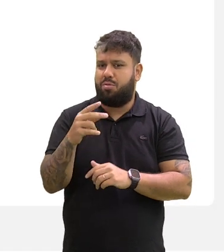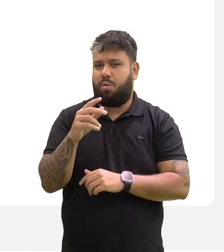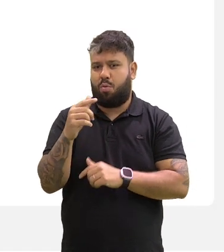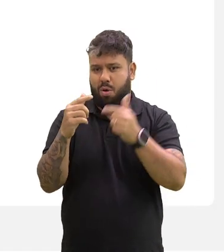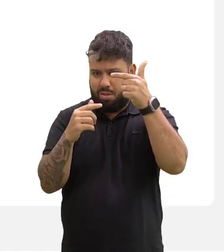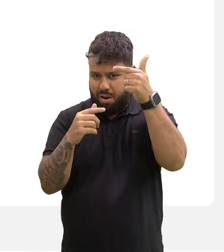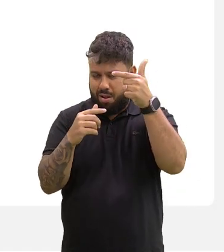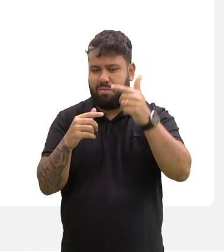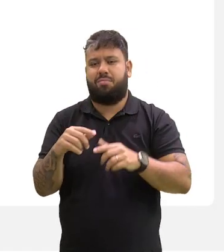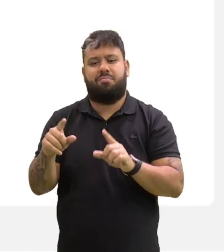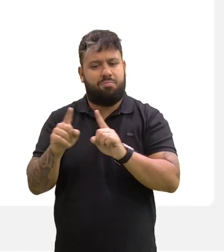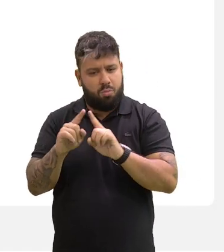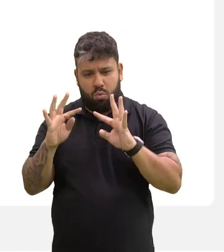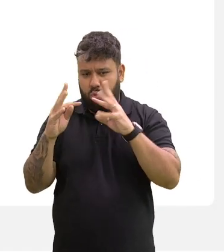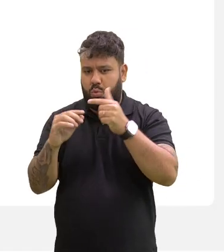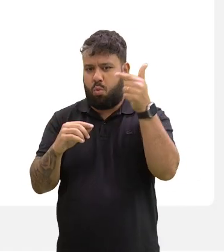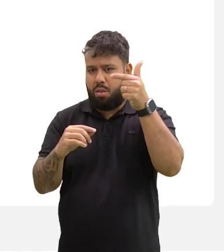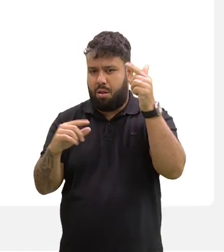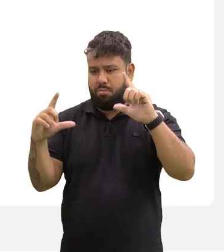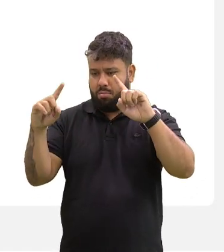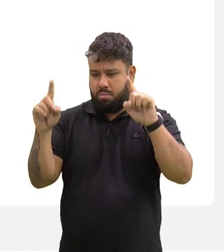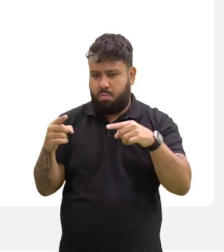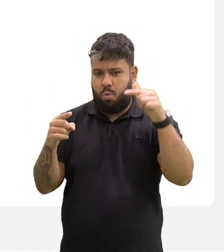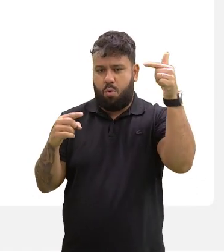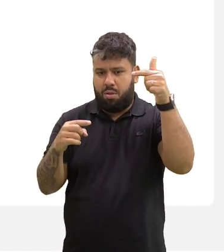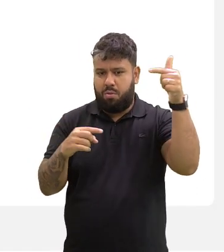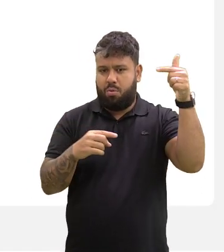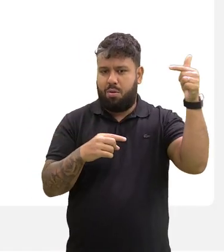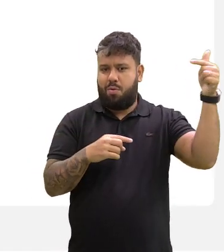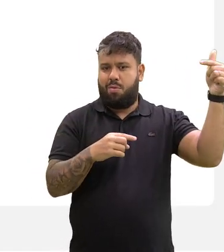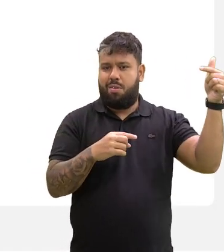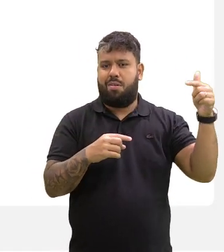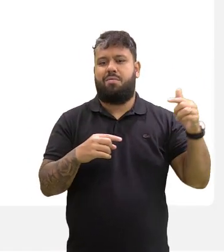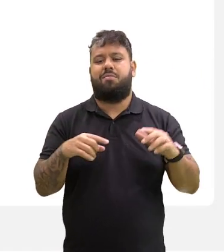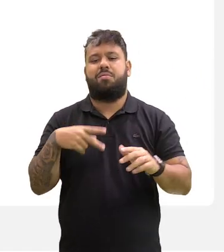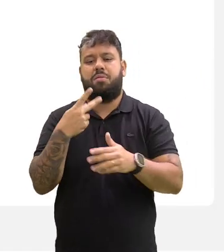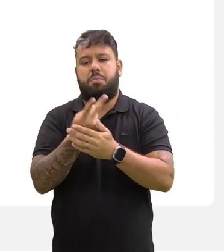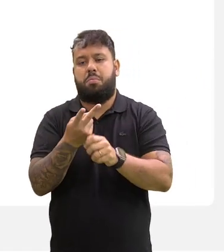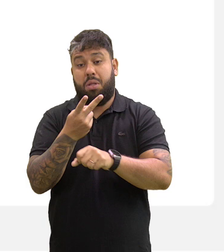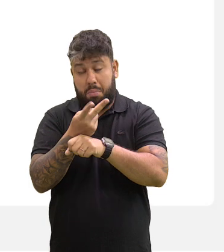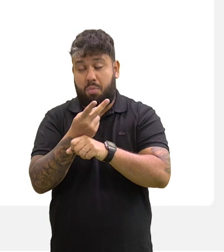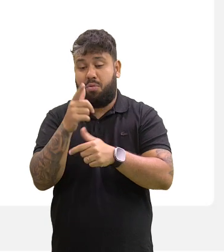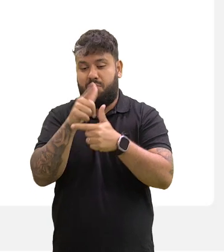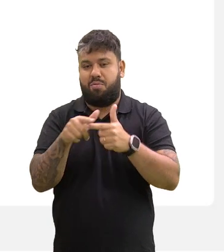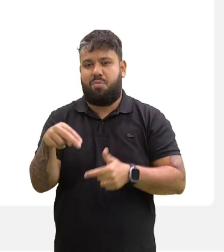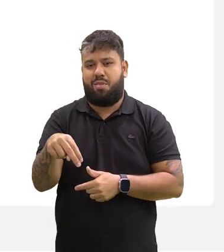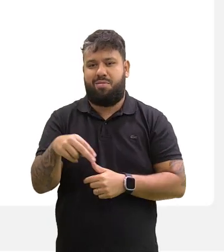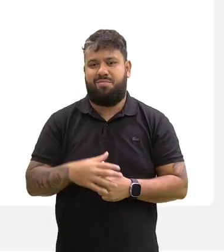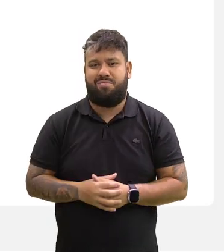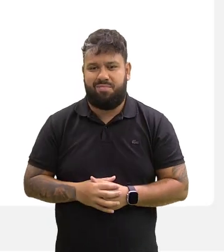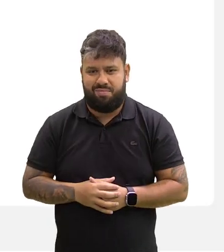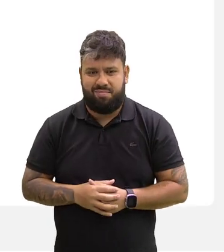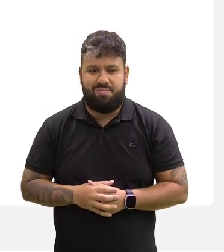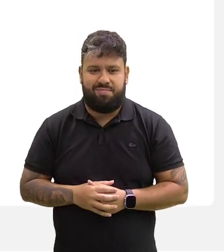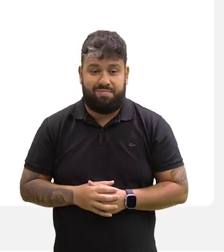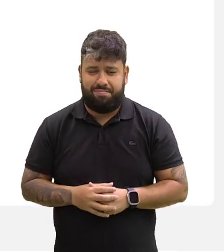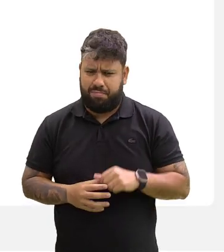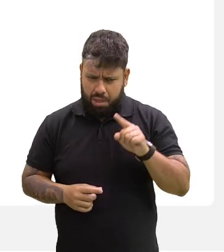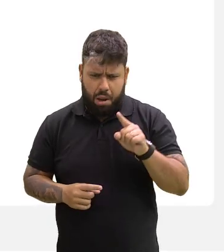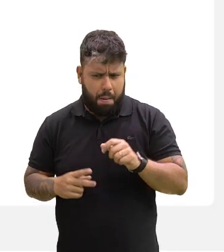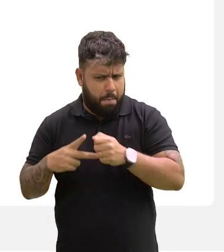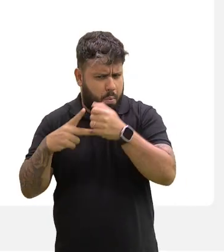cada dado eu vejo quanto variou da média, levo ao quadrado, somo todos eles e divido por n. Propriedade fundamental. Se para